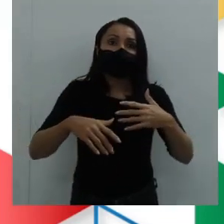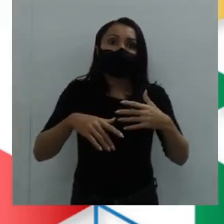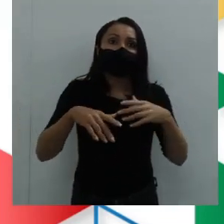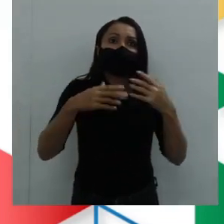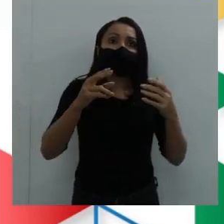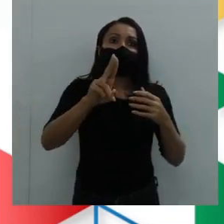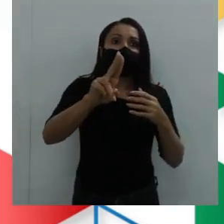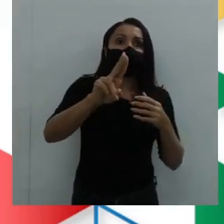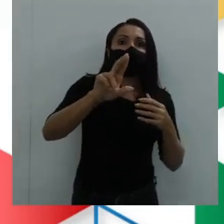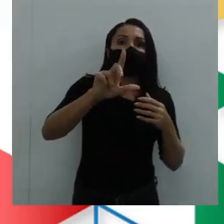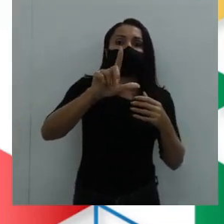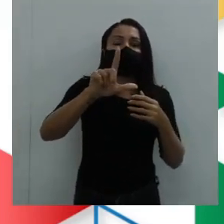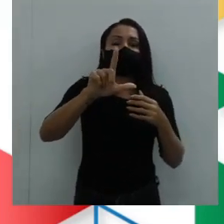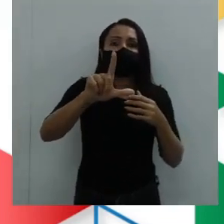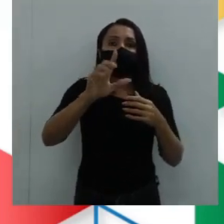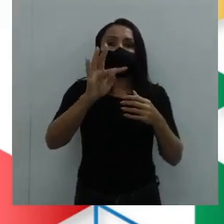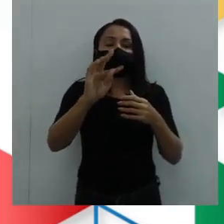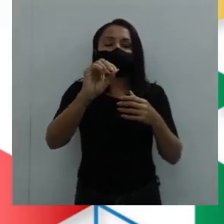ultravioletas.